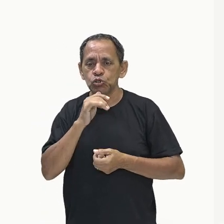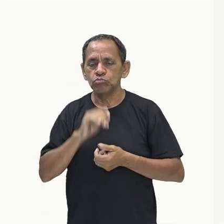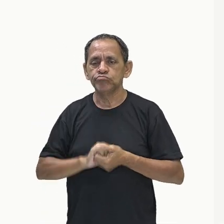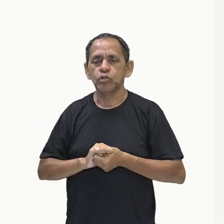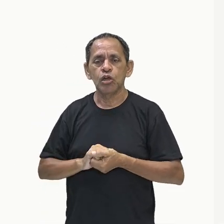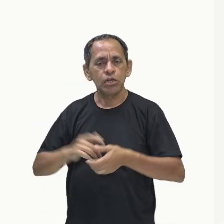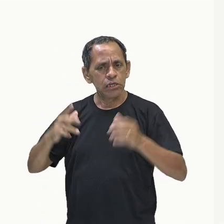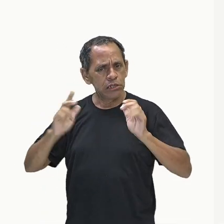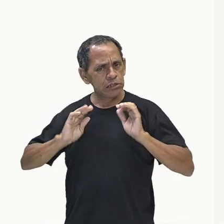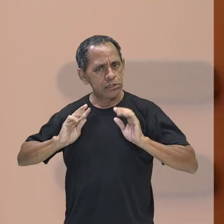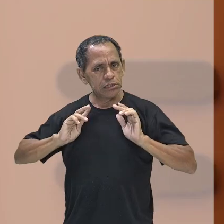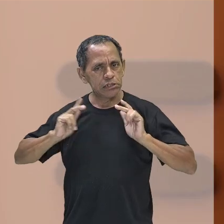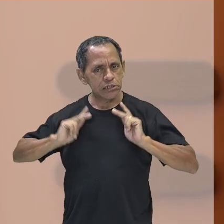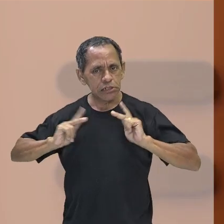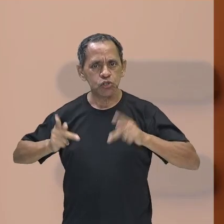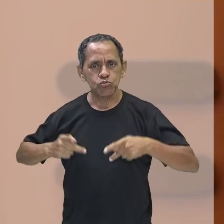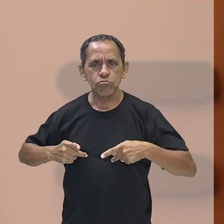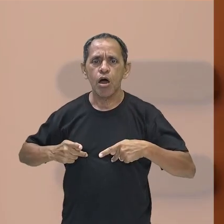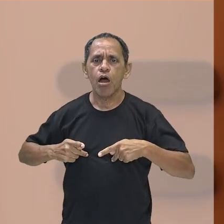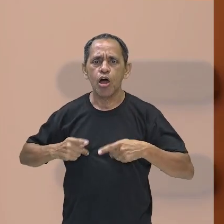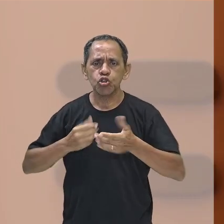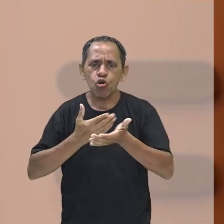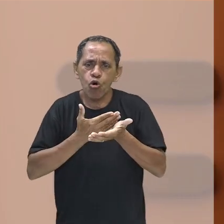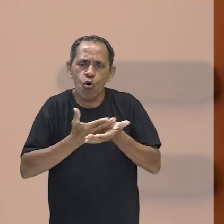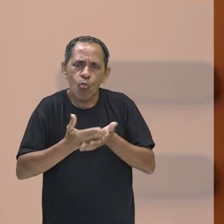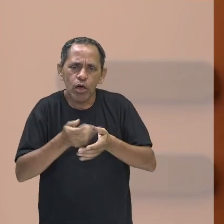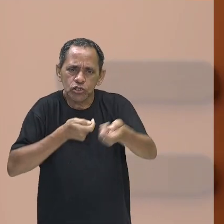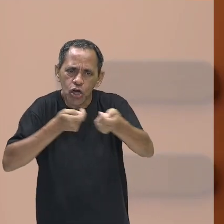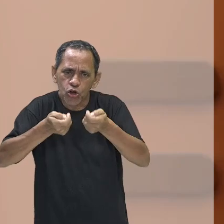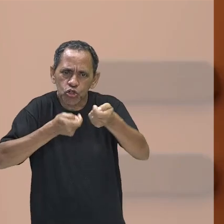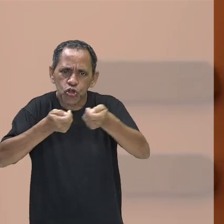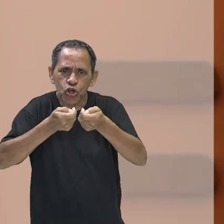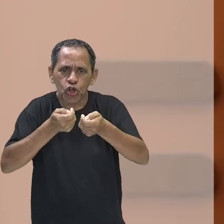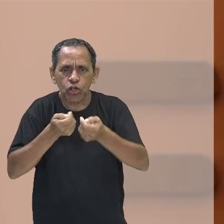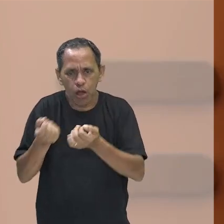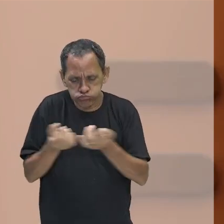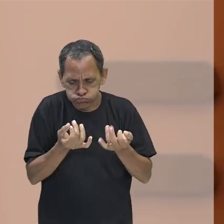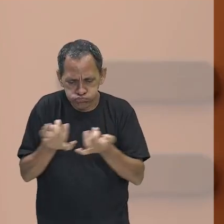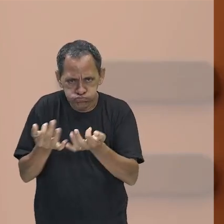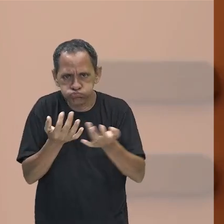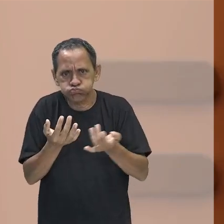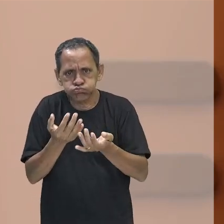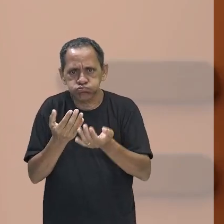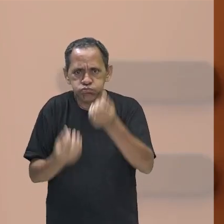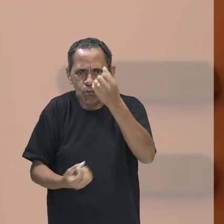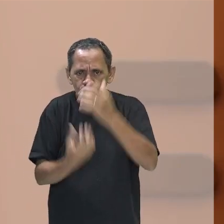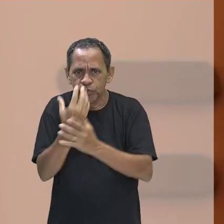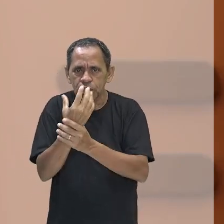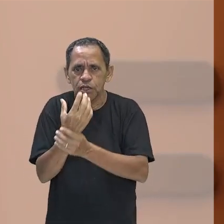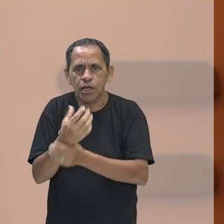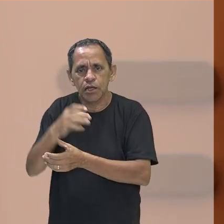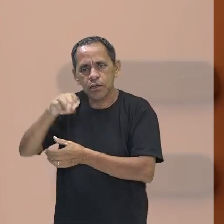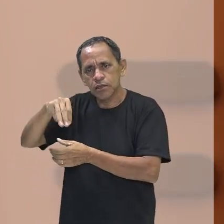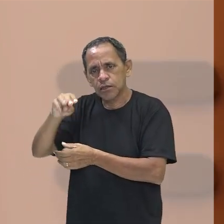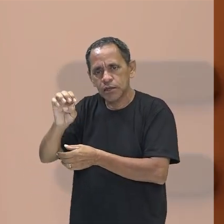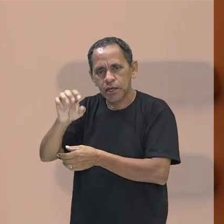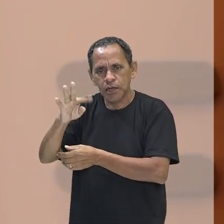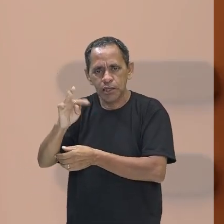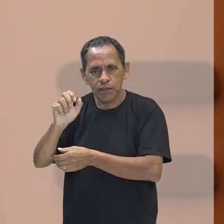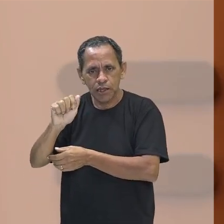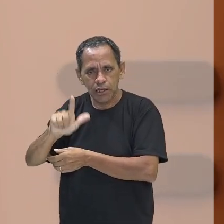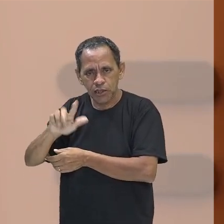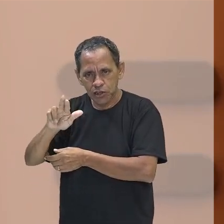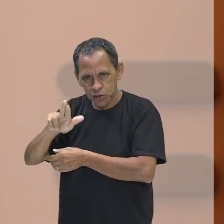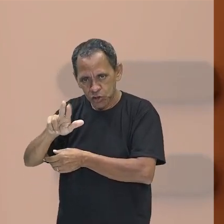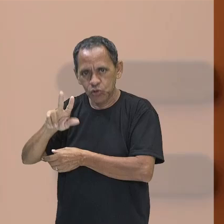fogo, obviamente surge a chamada metalurgia, que é fundir metal para fazer instrumentos